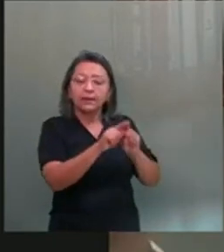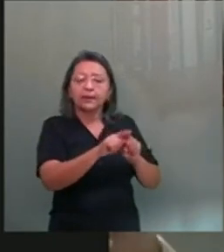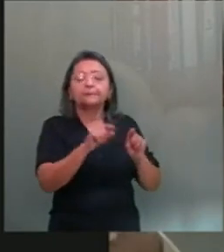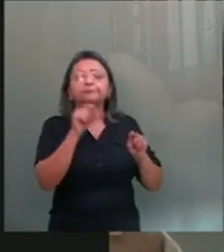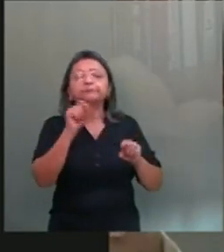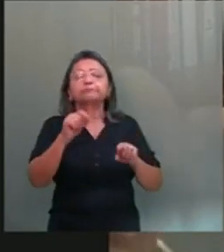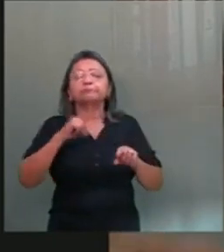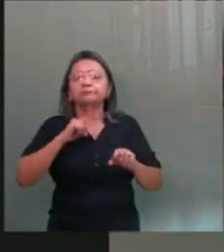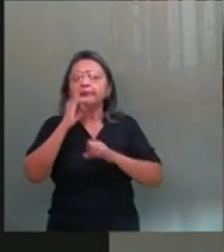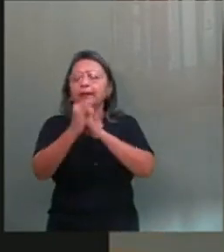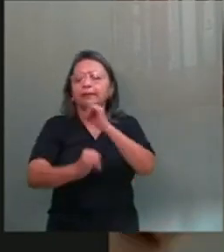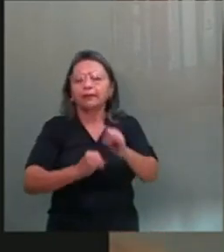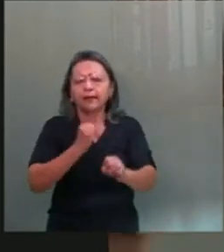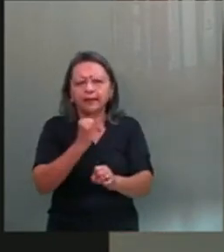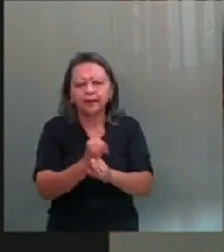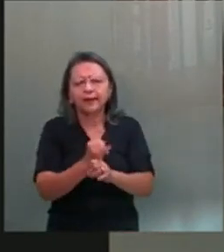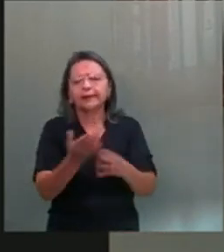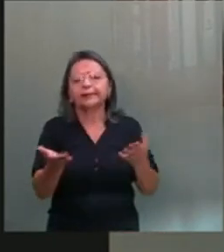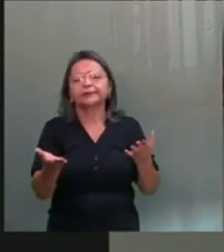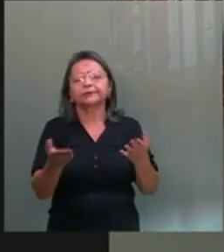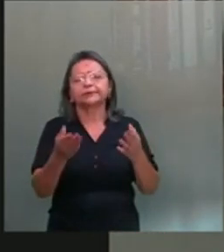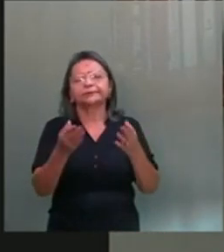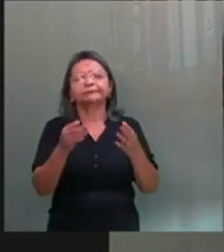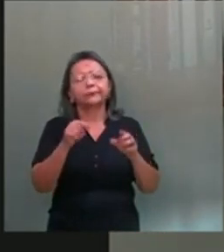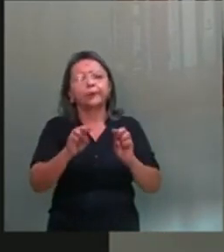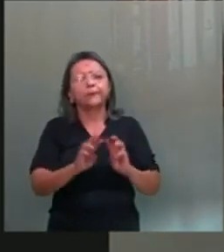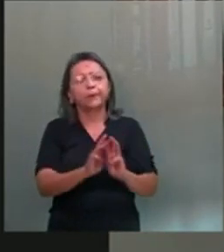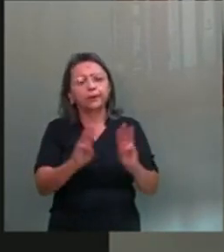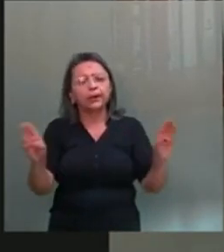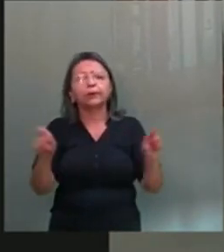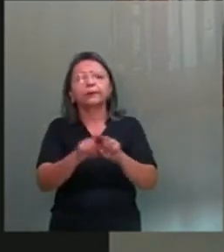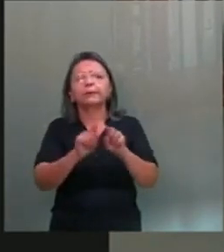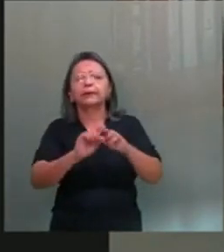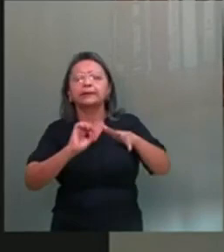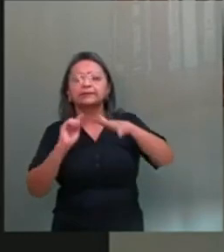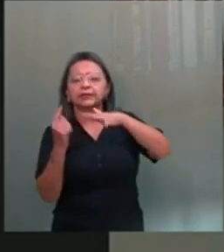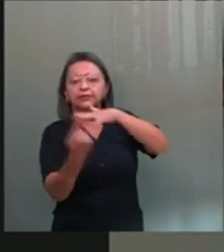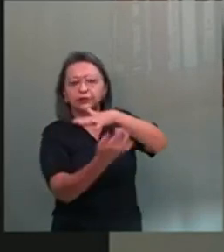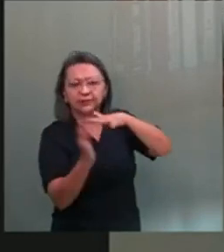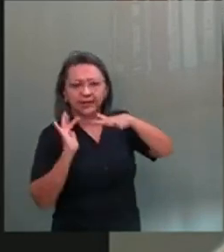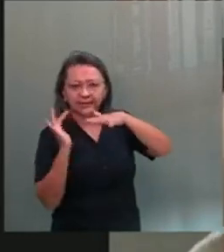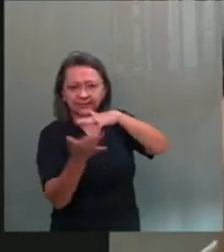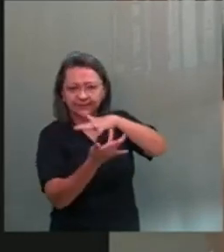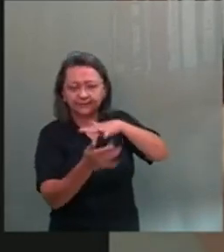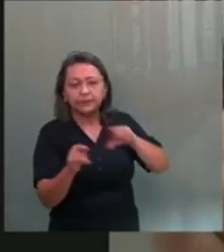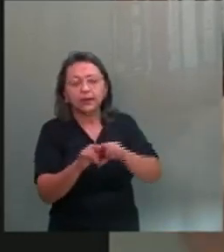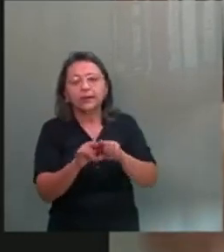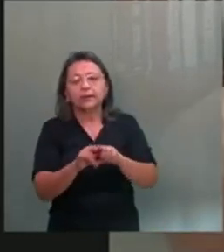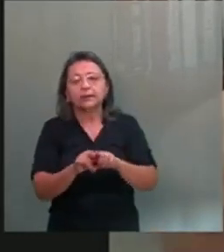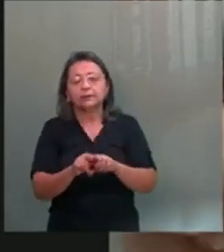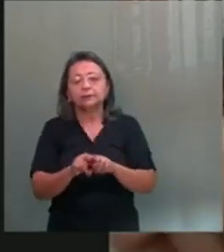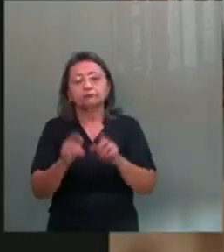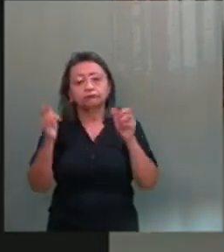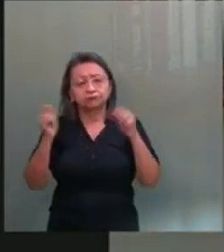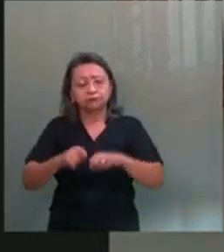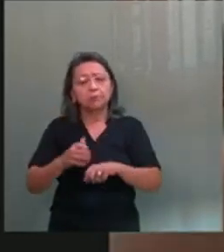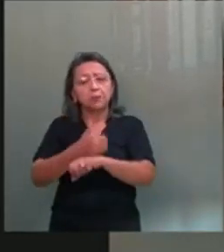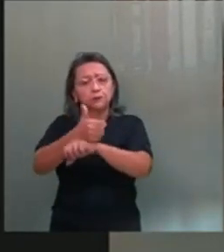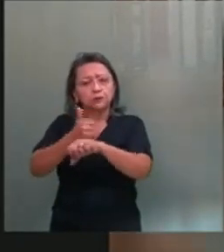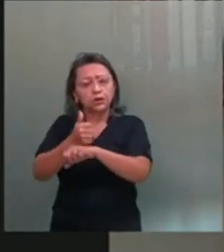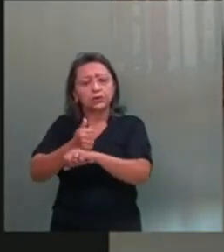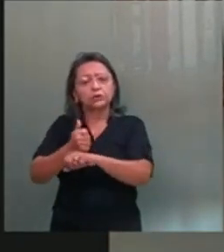na internet, por meio do portal e das redes sociais. Os competentes jornalistas,